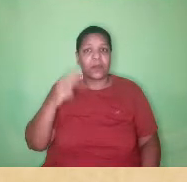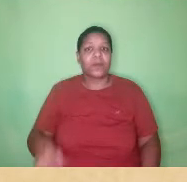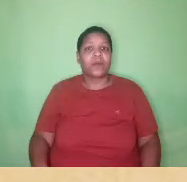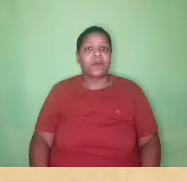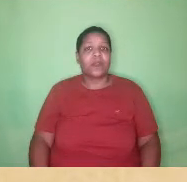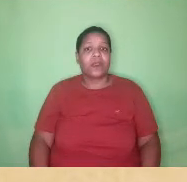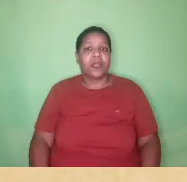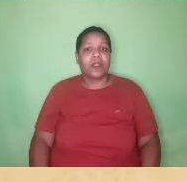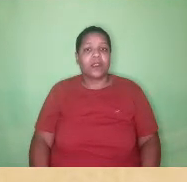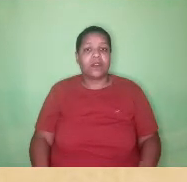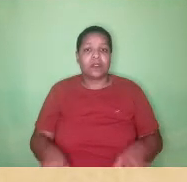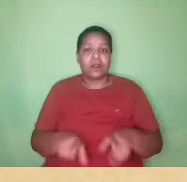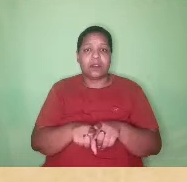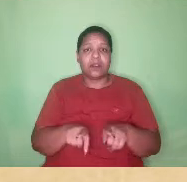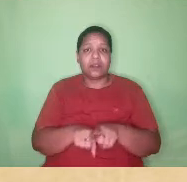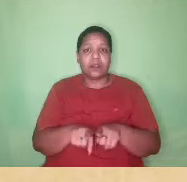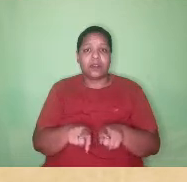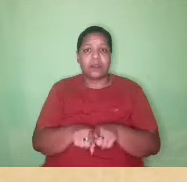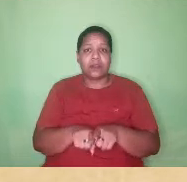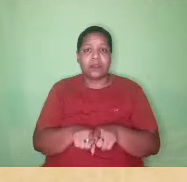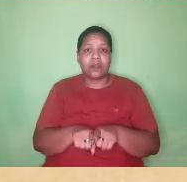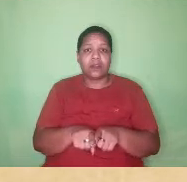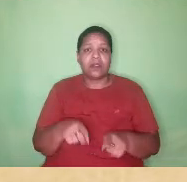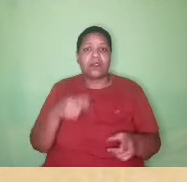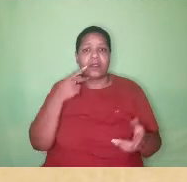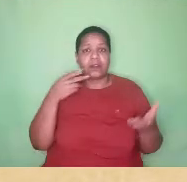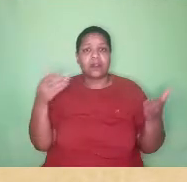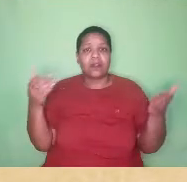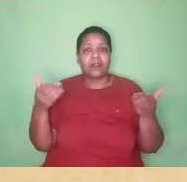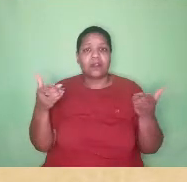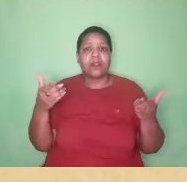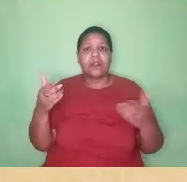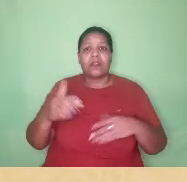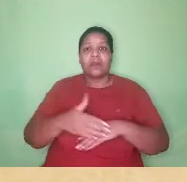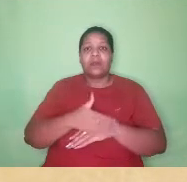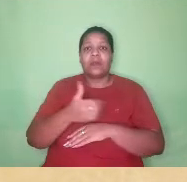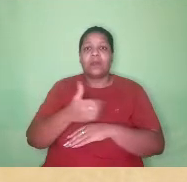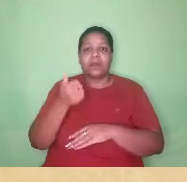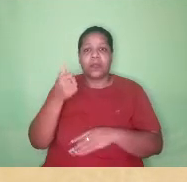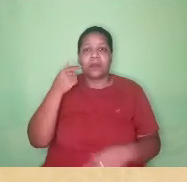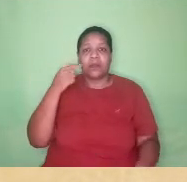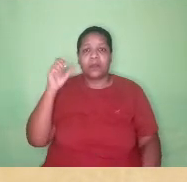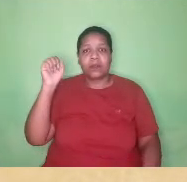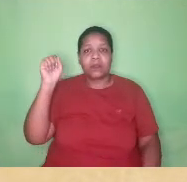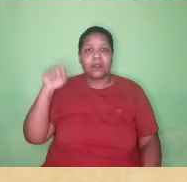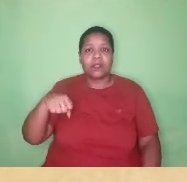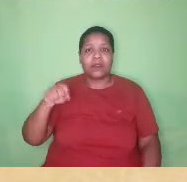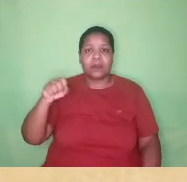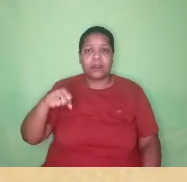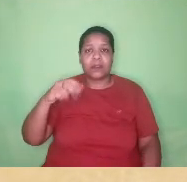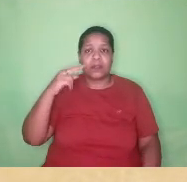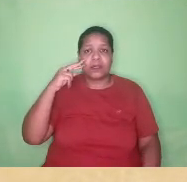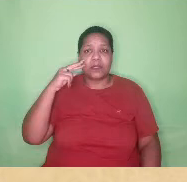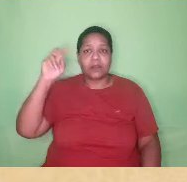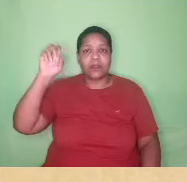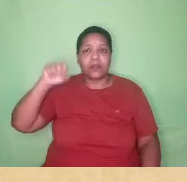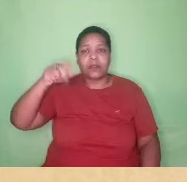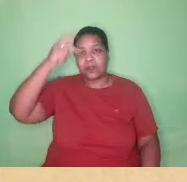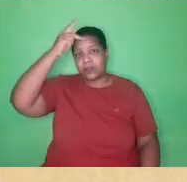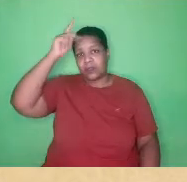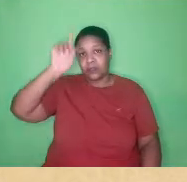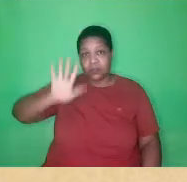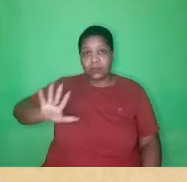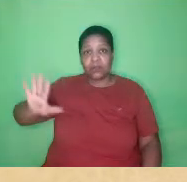ter trazido um sociólogo para falar, né? Ou um geógrafo, porque o pessoal da geografia está fazendo umas coisas